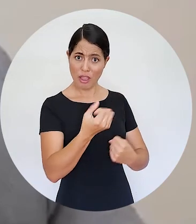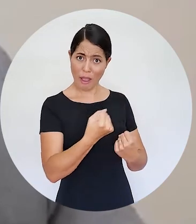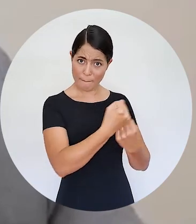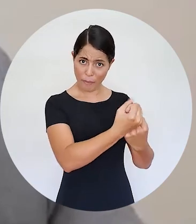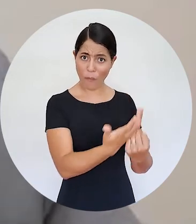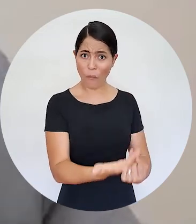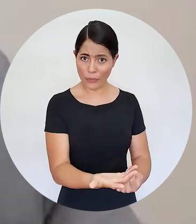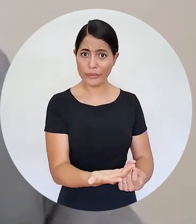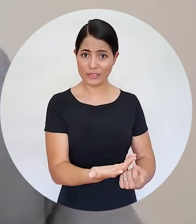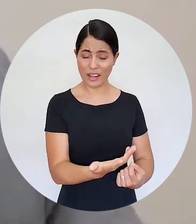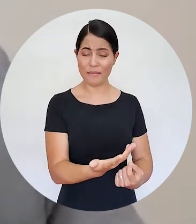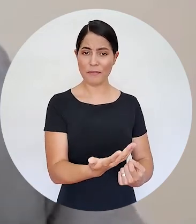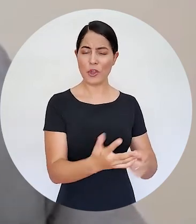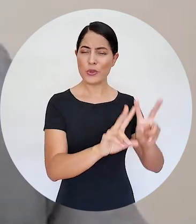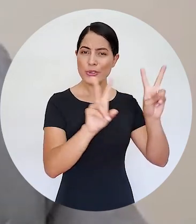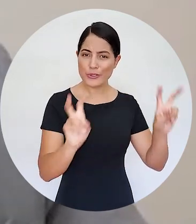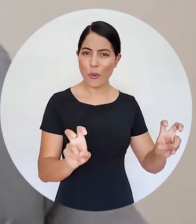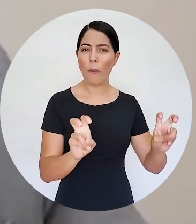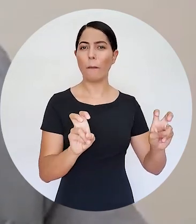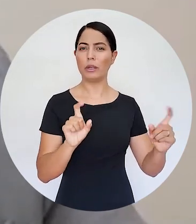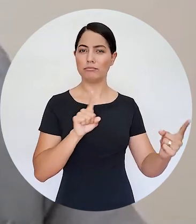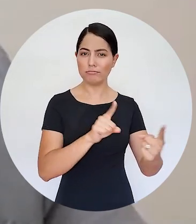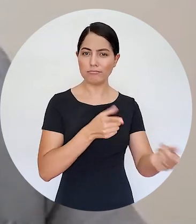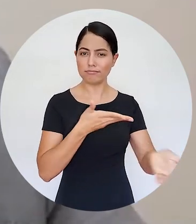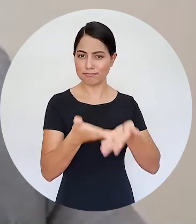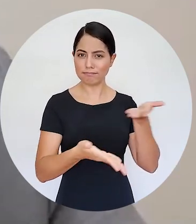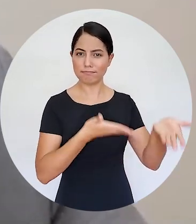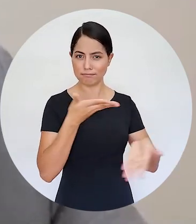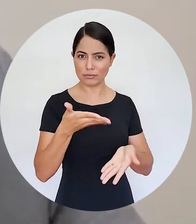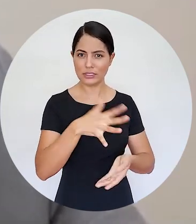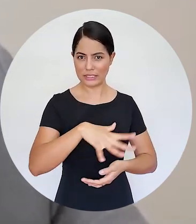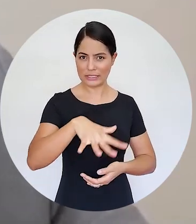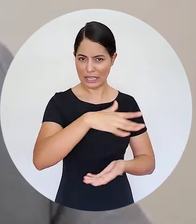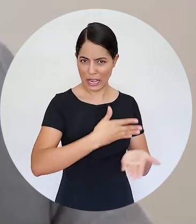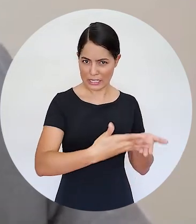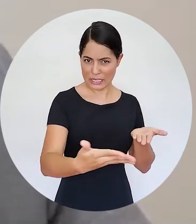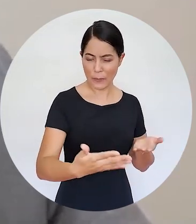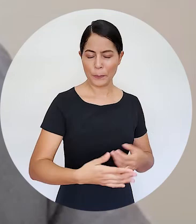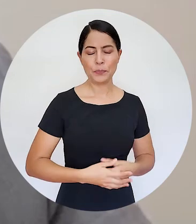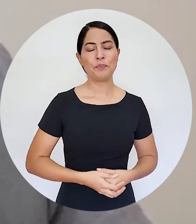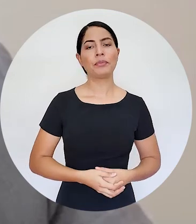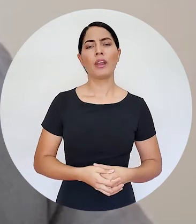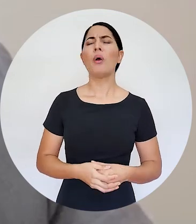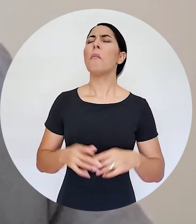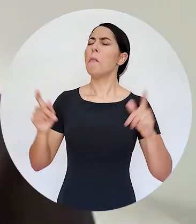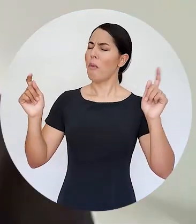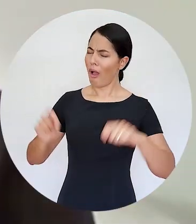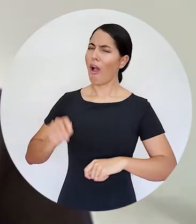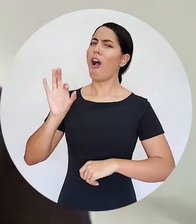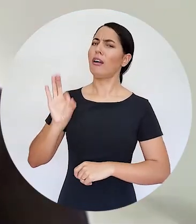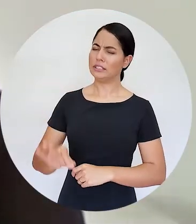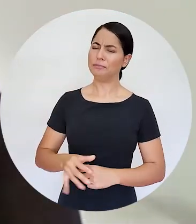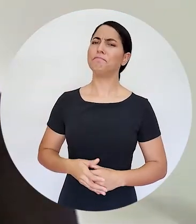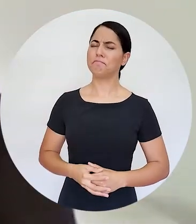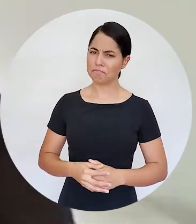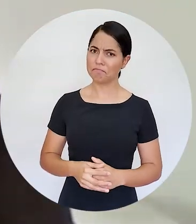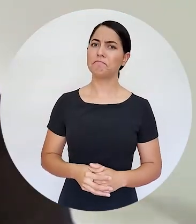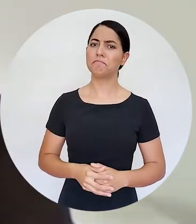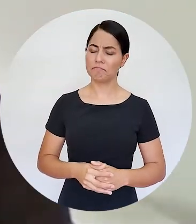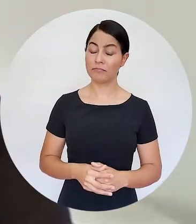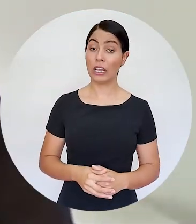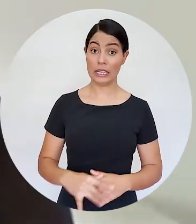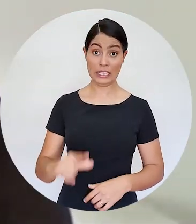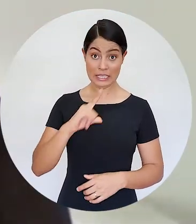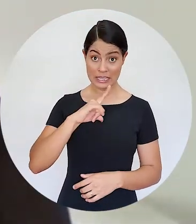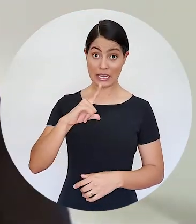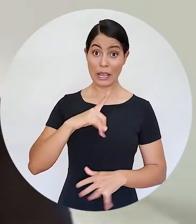pela senhora pela sua equipe na atenção a este segmento e com certeza tanto